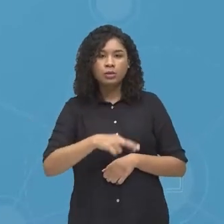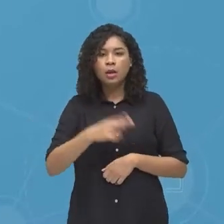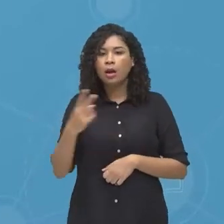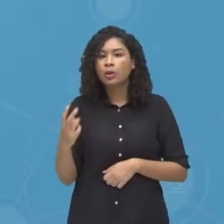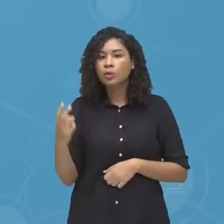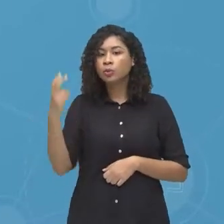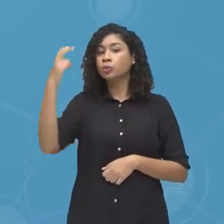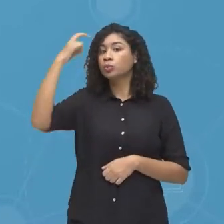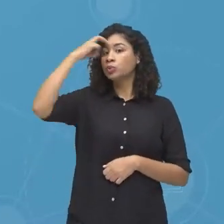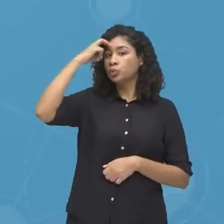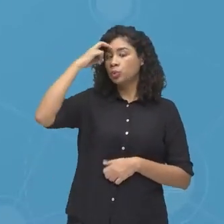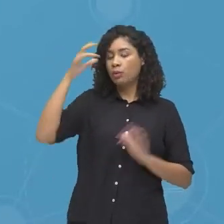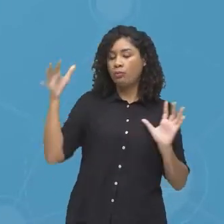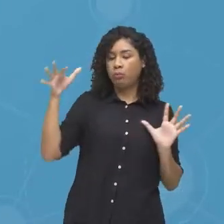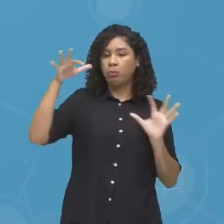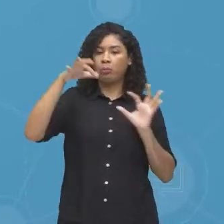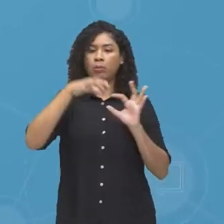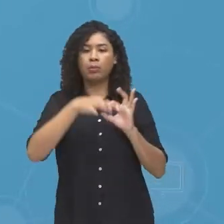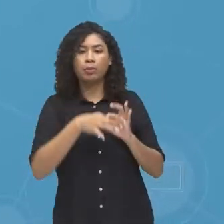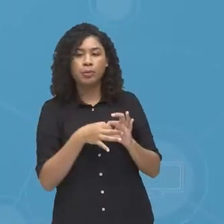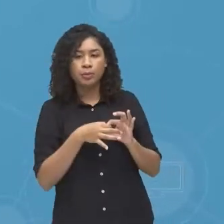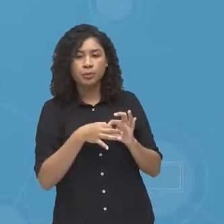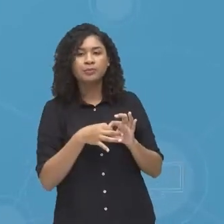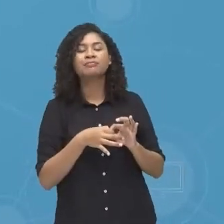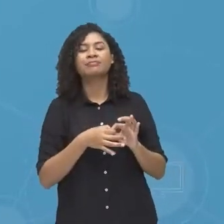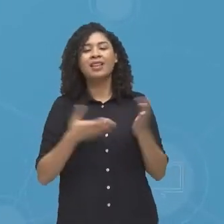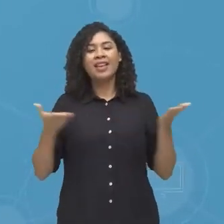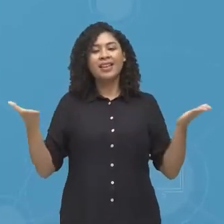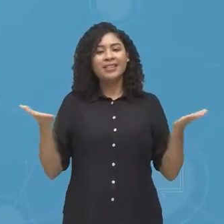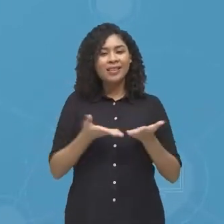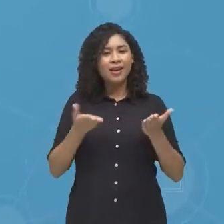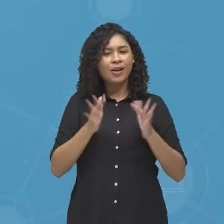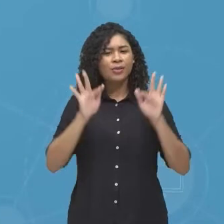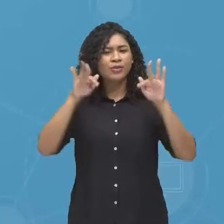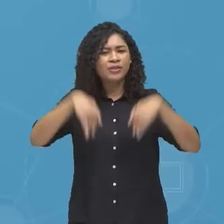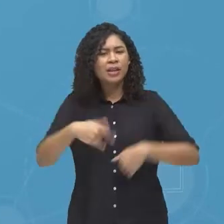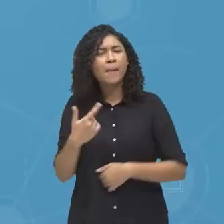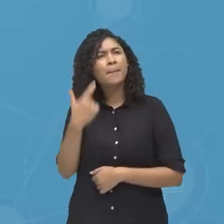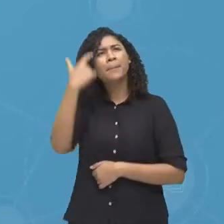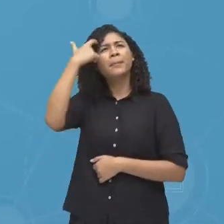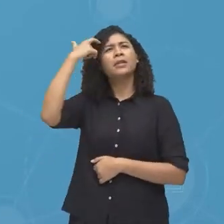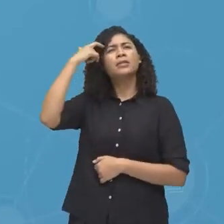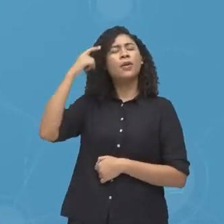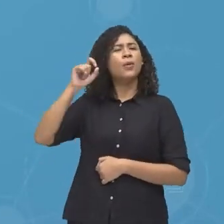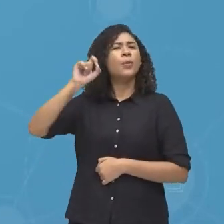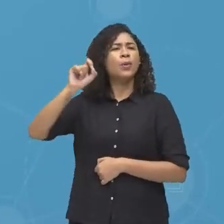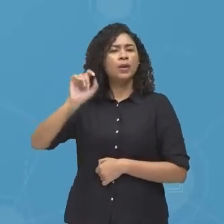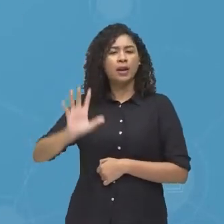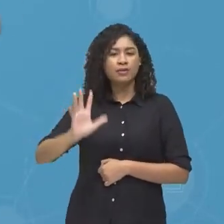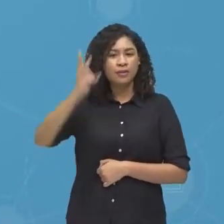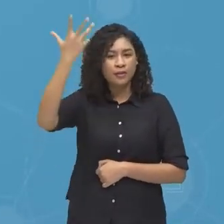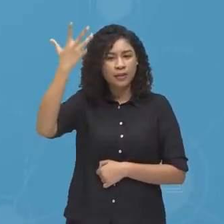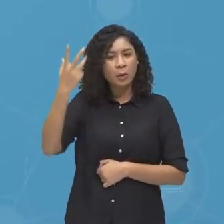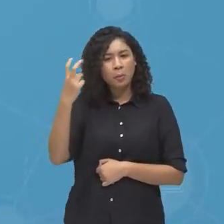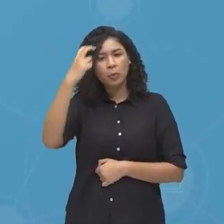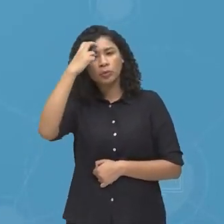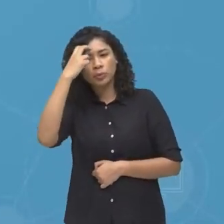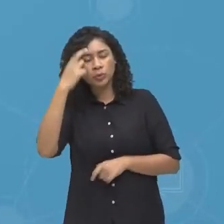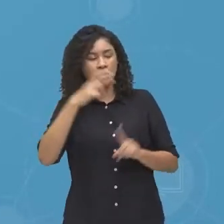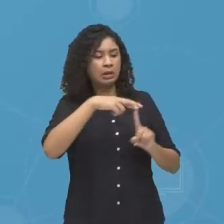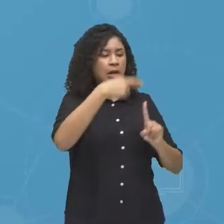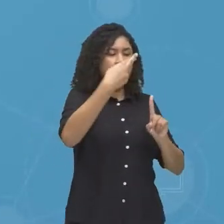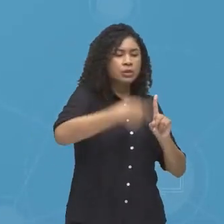do fenômeno cultural. E, por fim, pensamos que esse fenômeno cultural de religiões diferentes, de